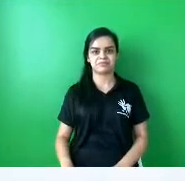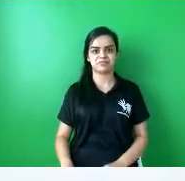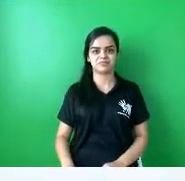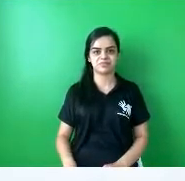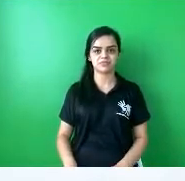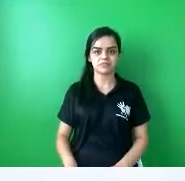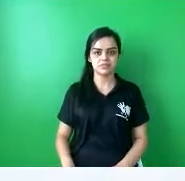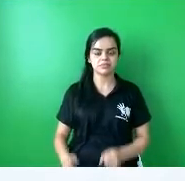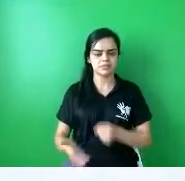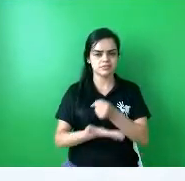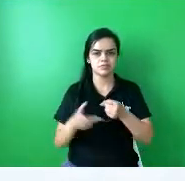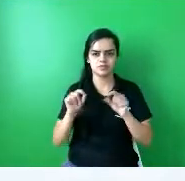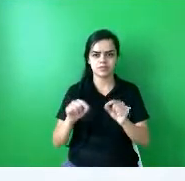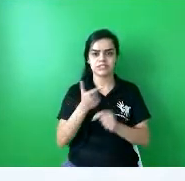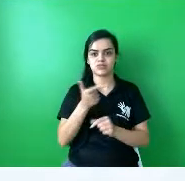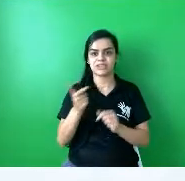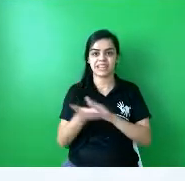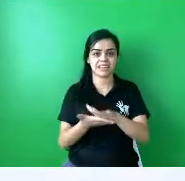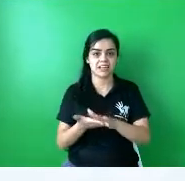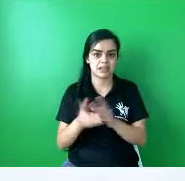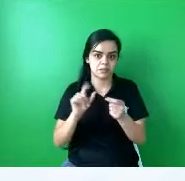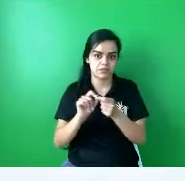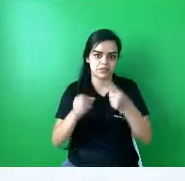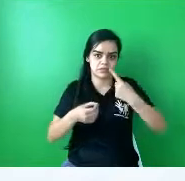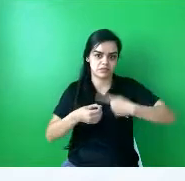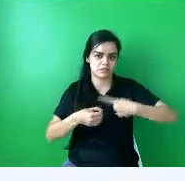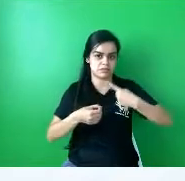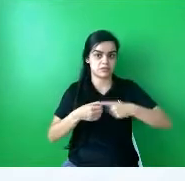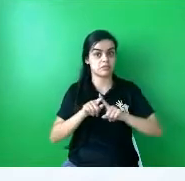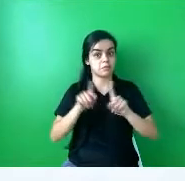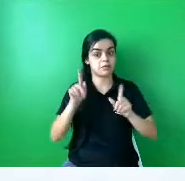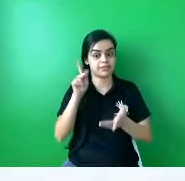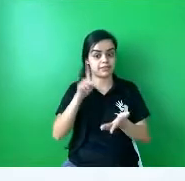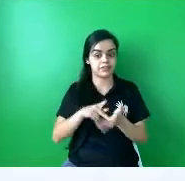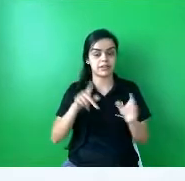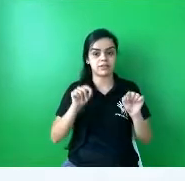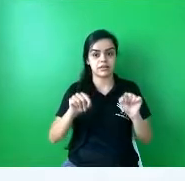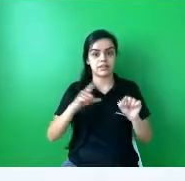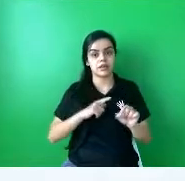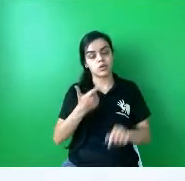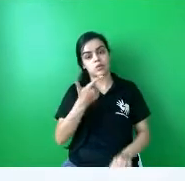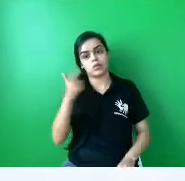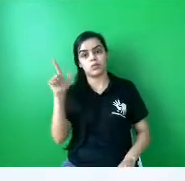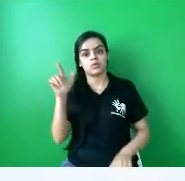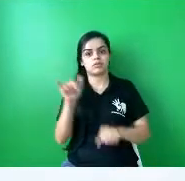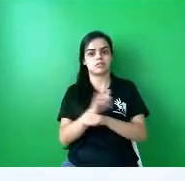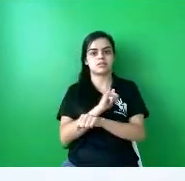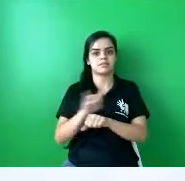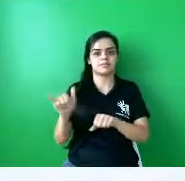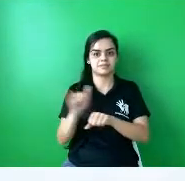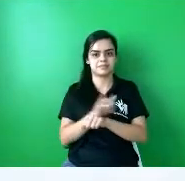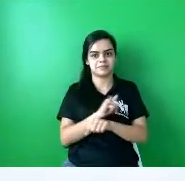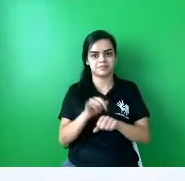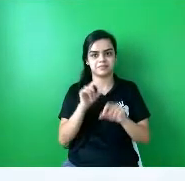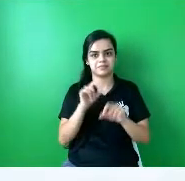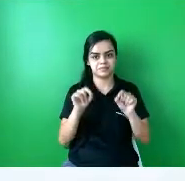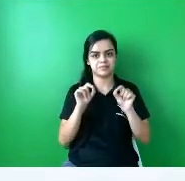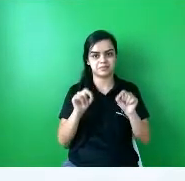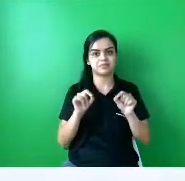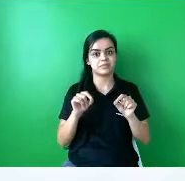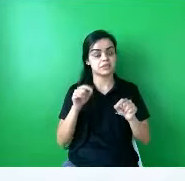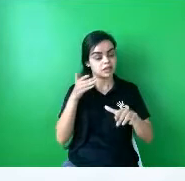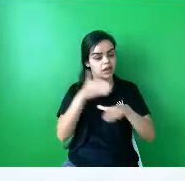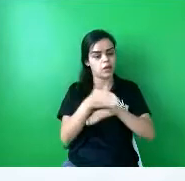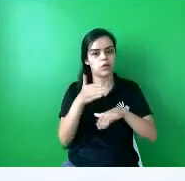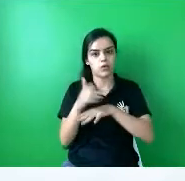se baseia-se que não teria nada para fazer na cidade, mas na verdade a gente tem outros meios lá de poder estar tendo